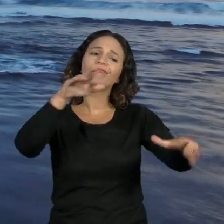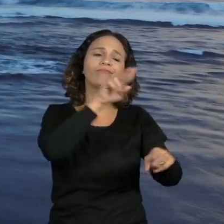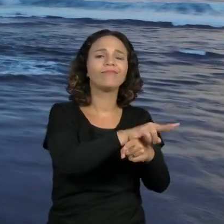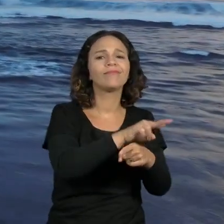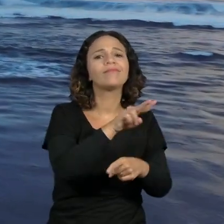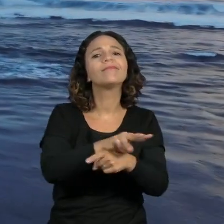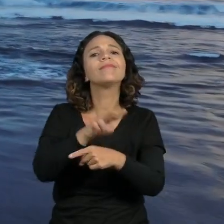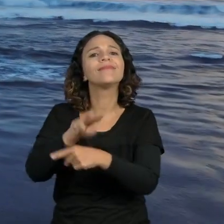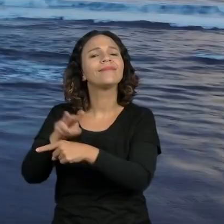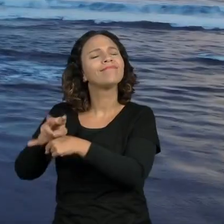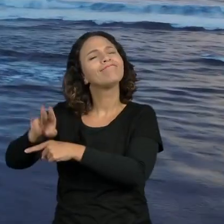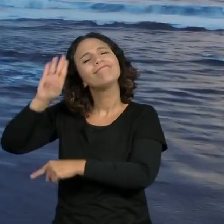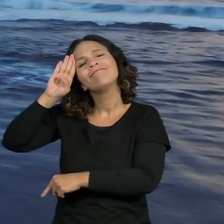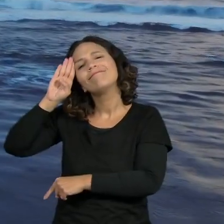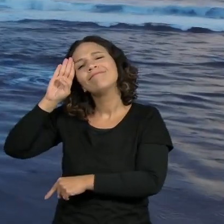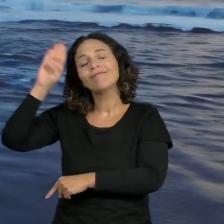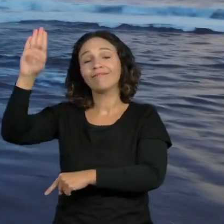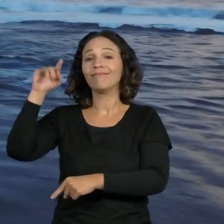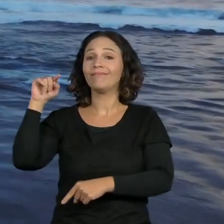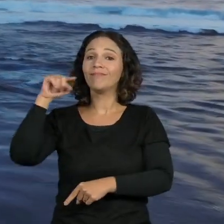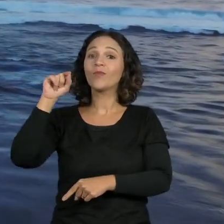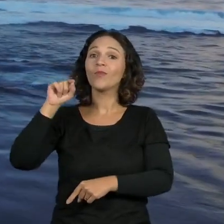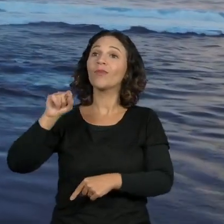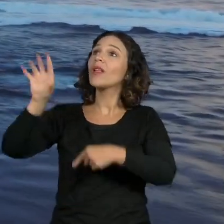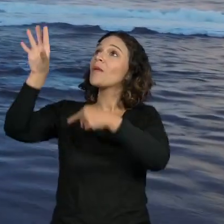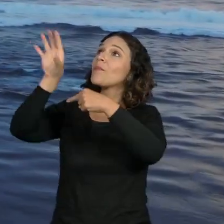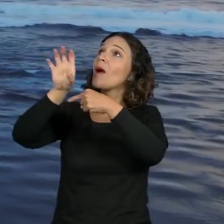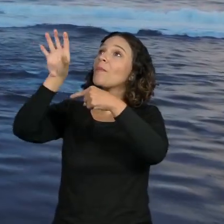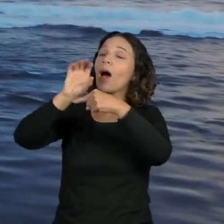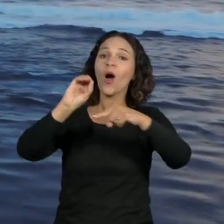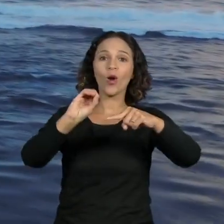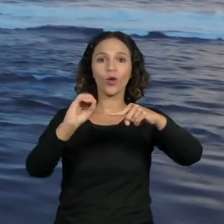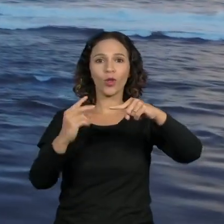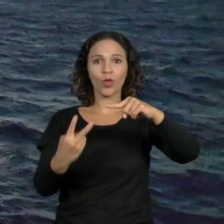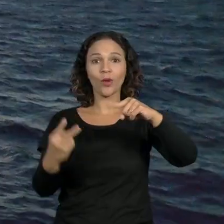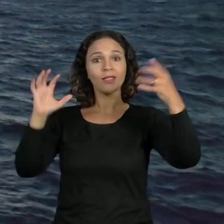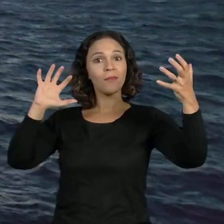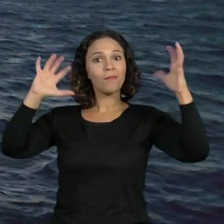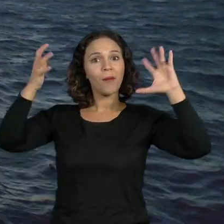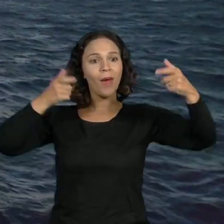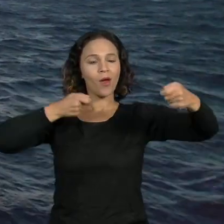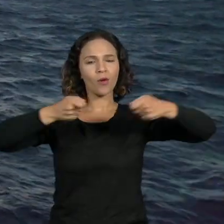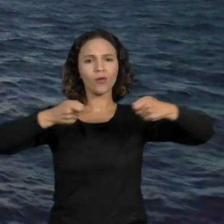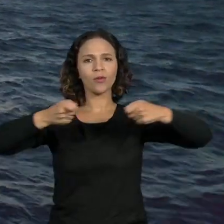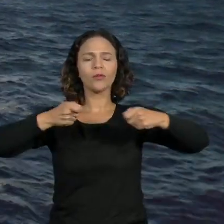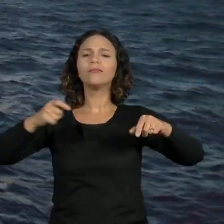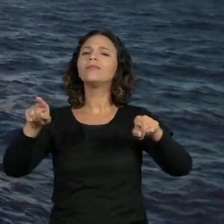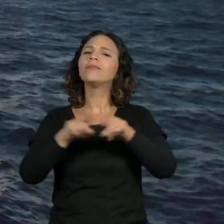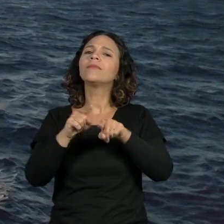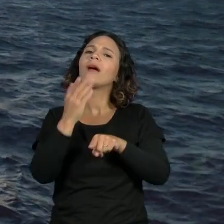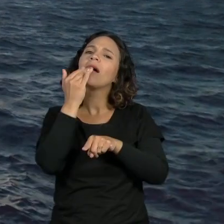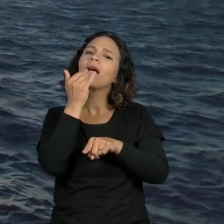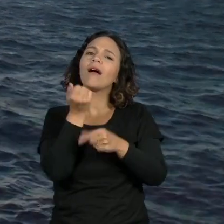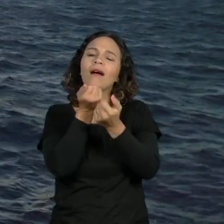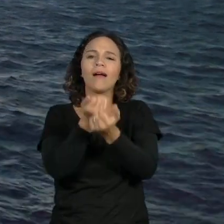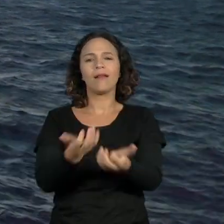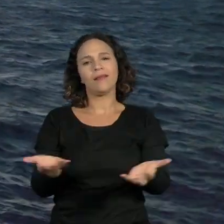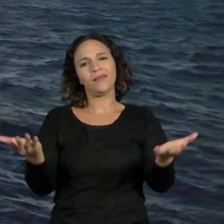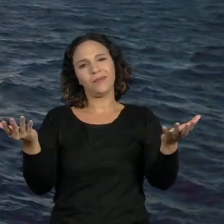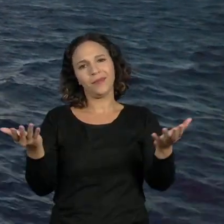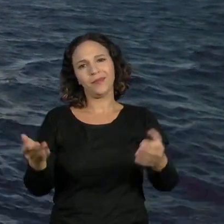oceanos, essenciais para a produção de oxigênio, a regulação do clima e como fonte de alimento.